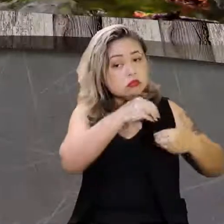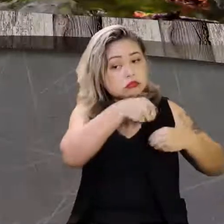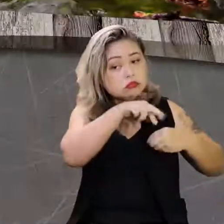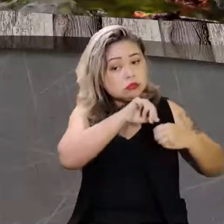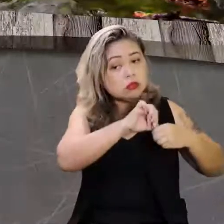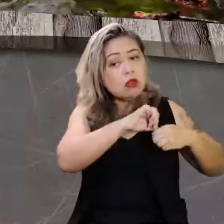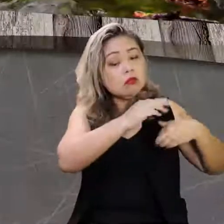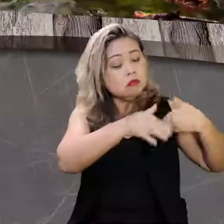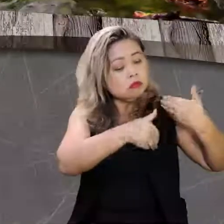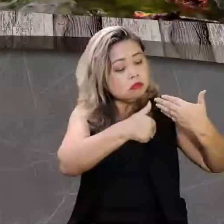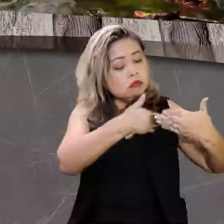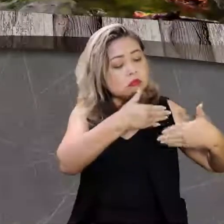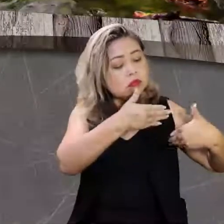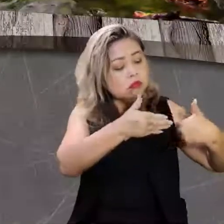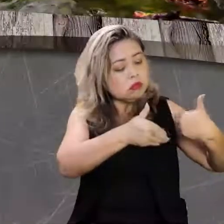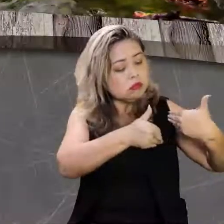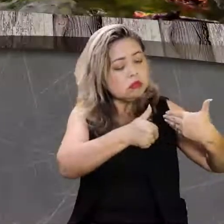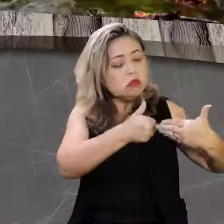do tempo,